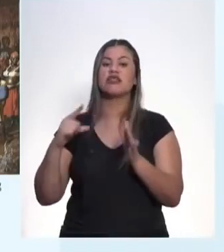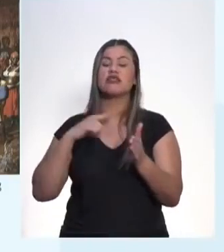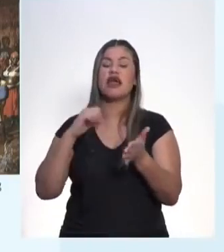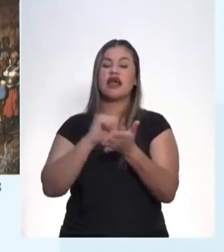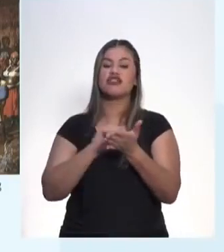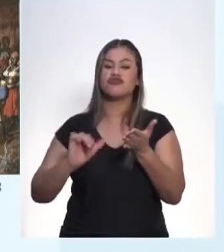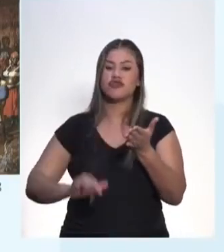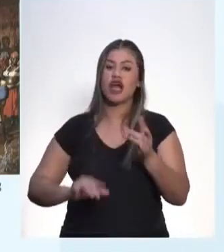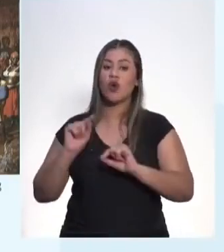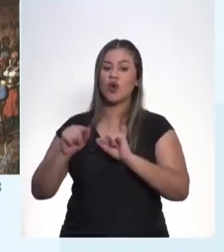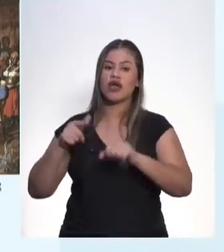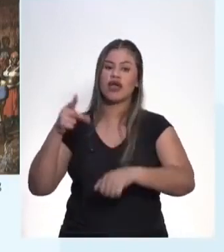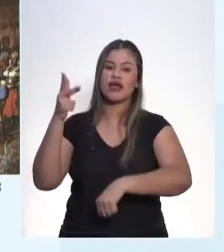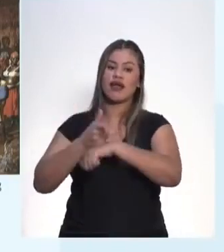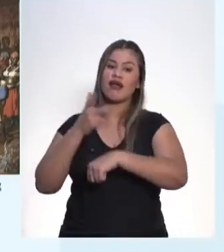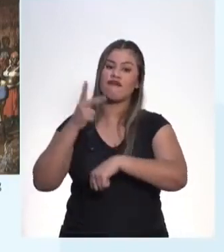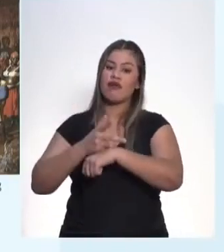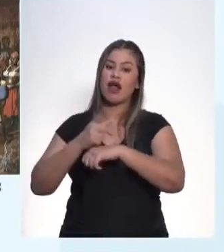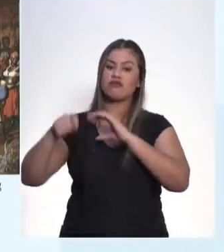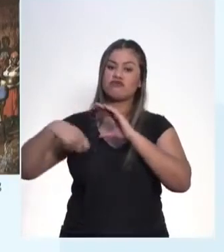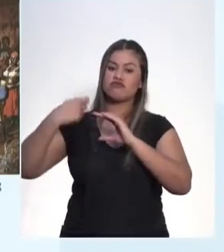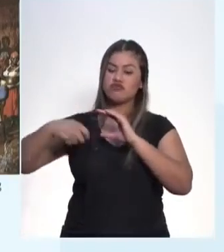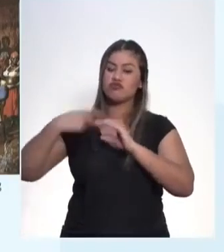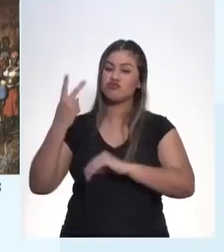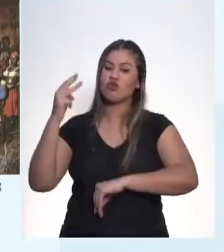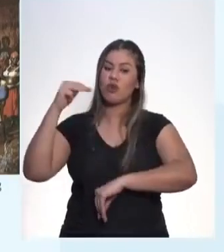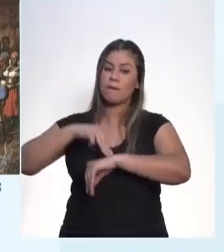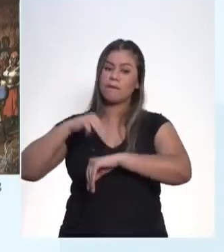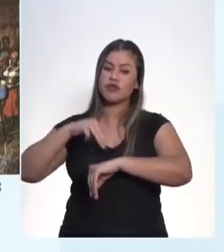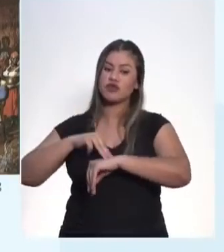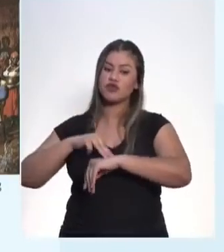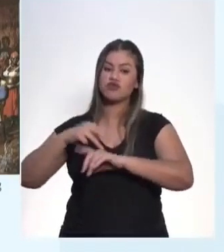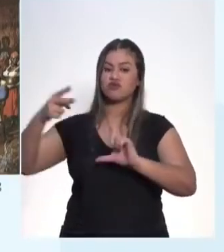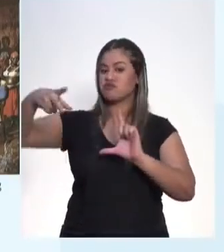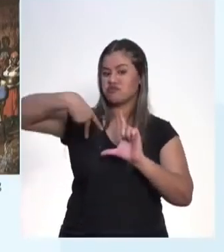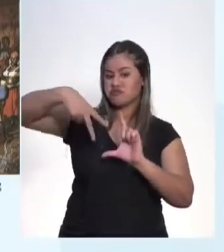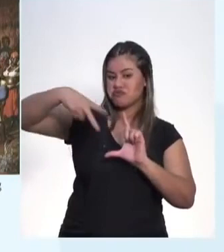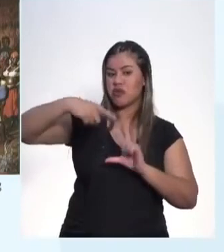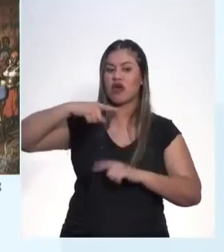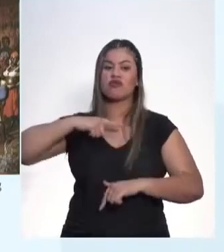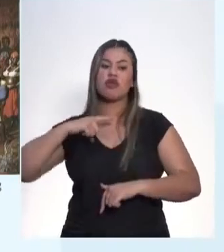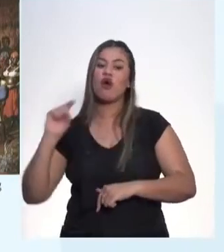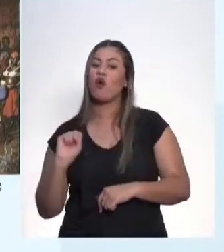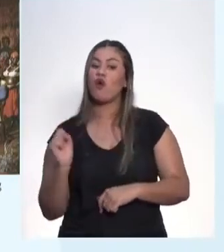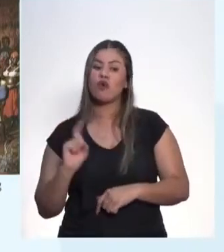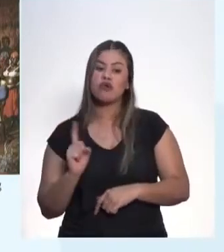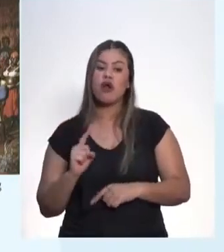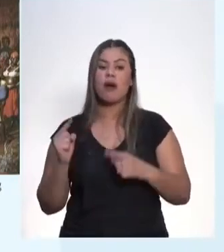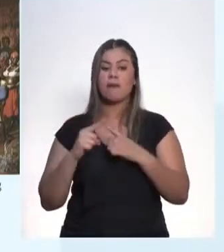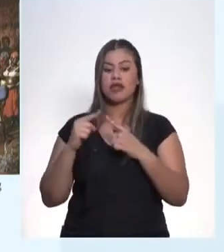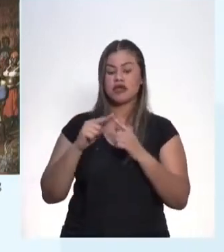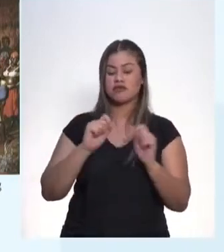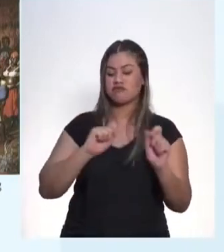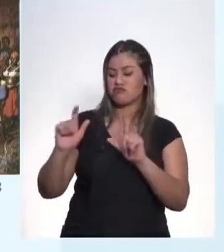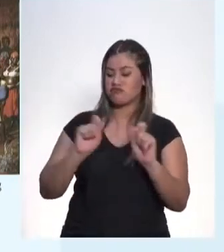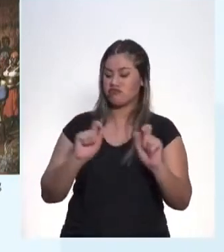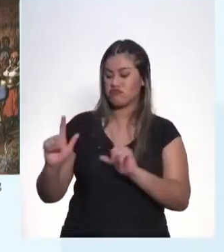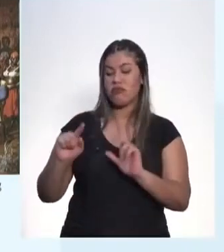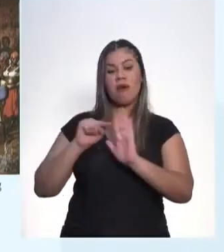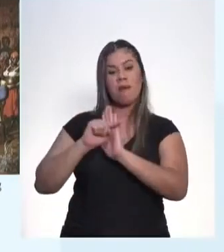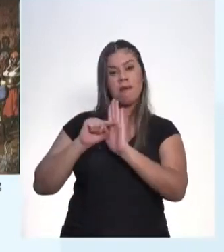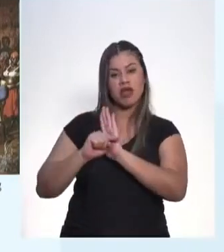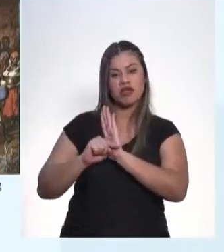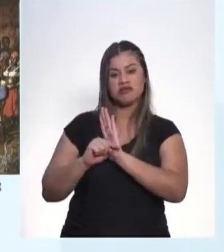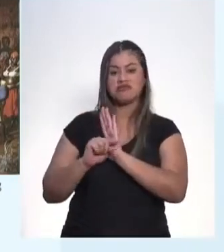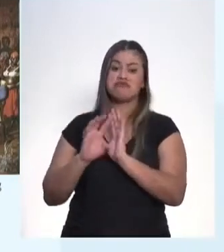você pode aí gravar um vídeo de até 2 minutos, com ou sem animação, com a exposição das pesquisas. Se você preferir,